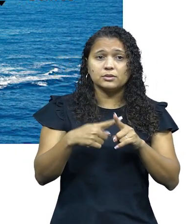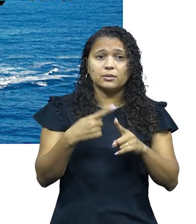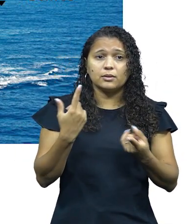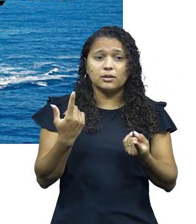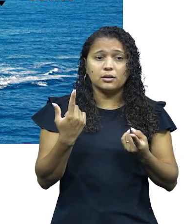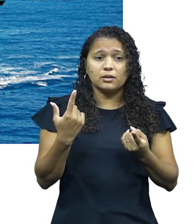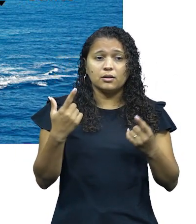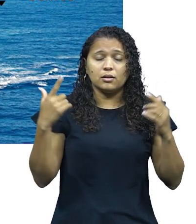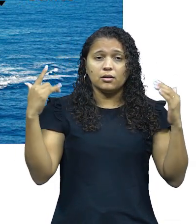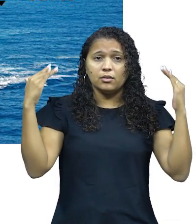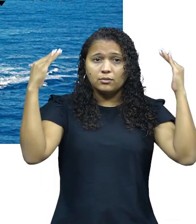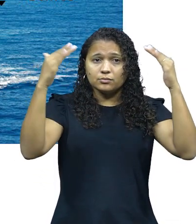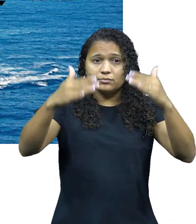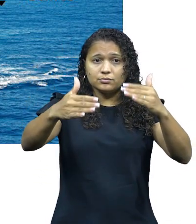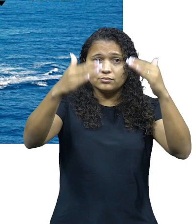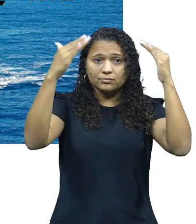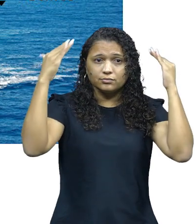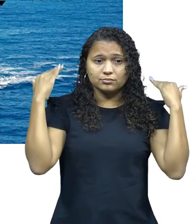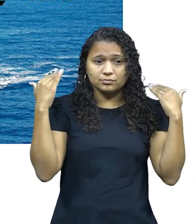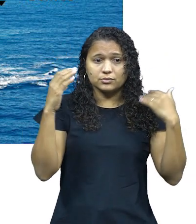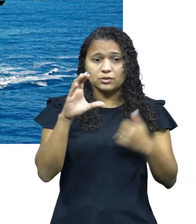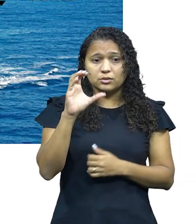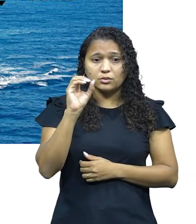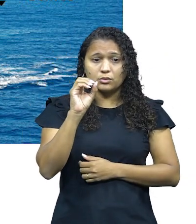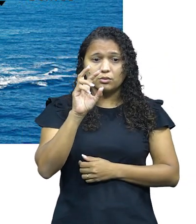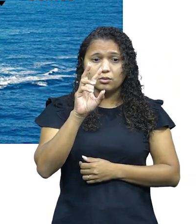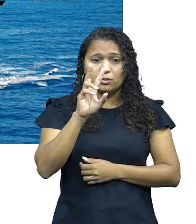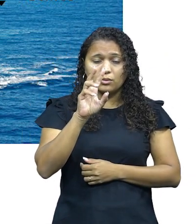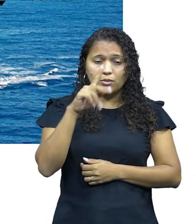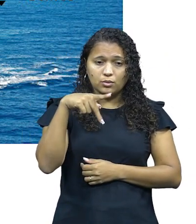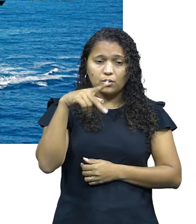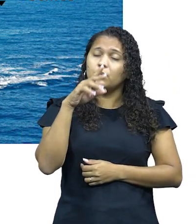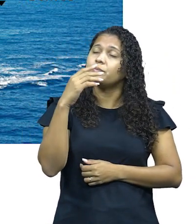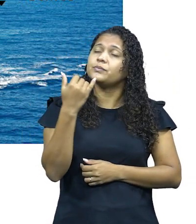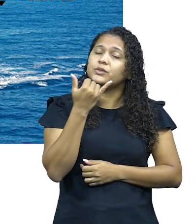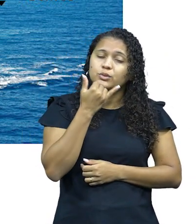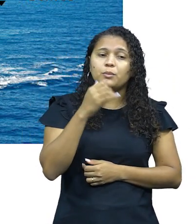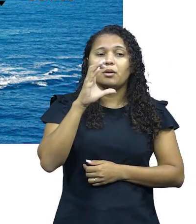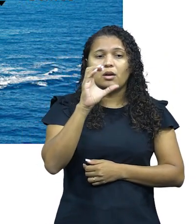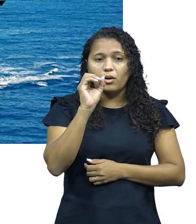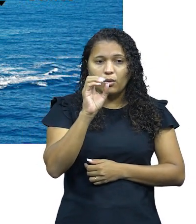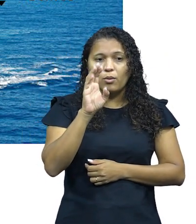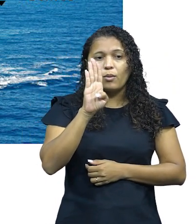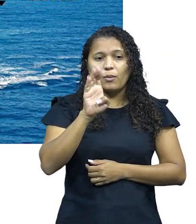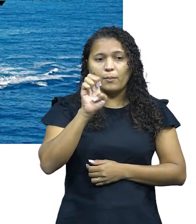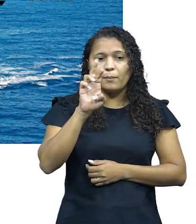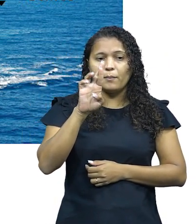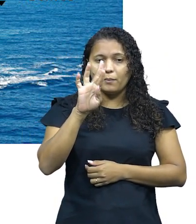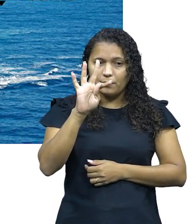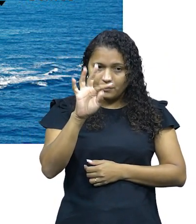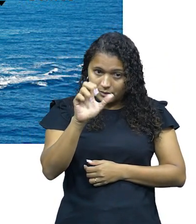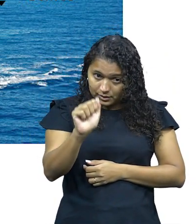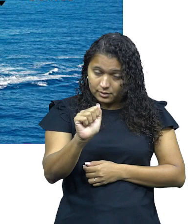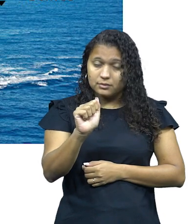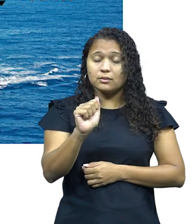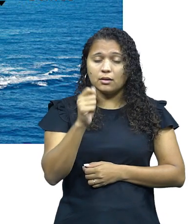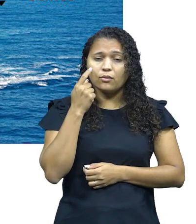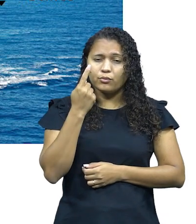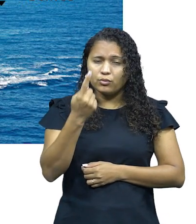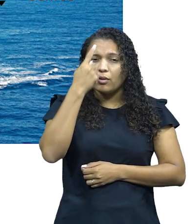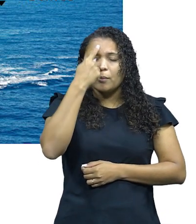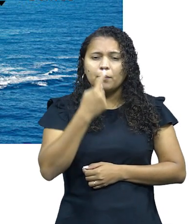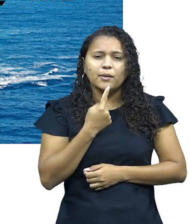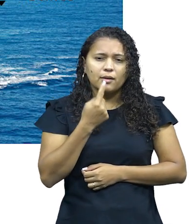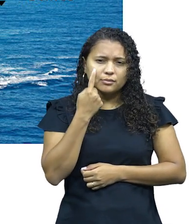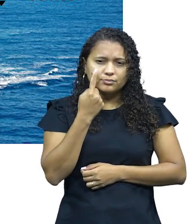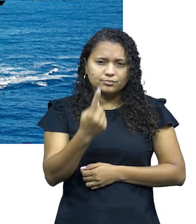descobertos. Também pode ser chamado de coberta, é a parte da cobertura superior de um navio. Então, como a gente pode ver